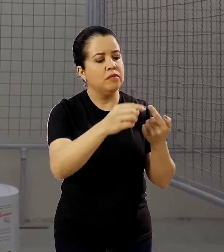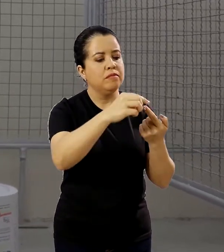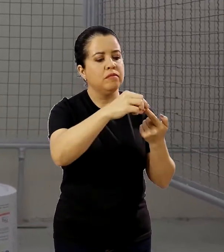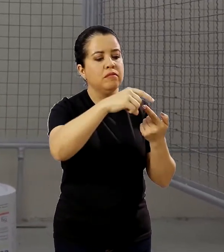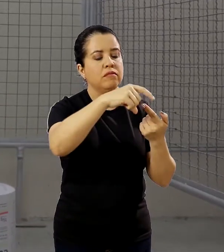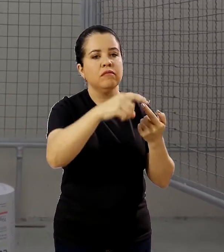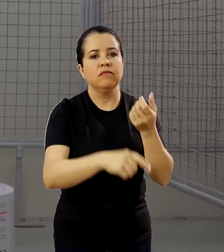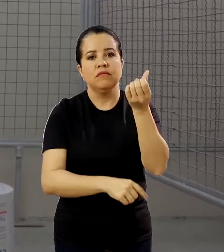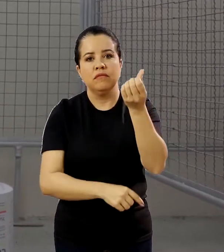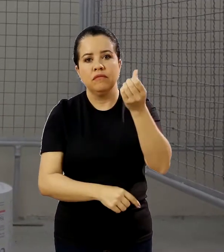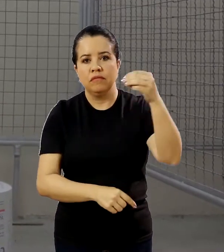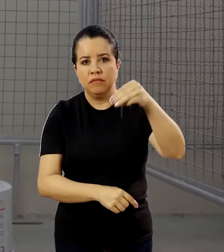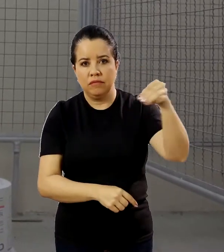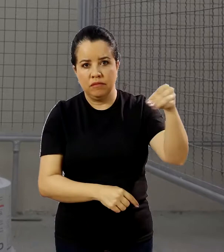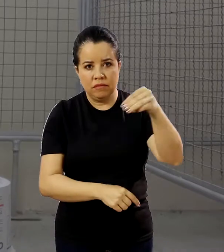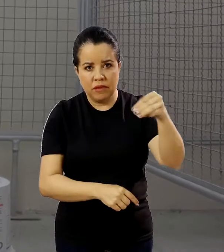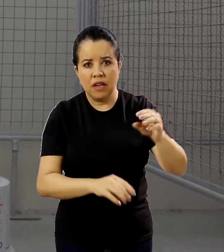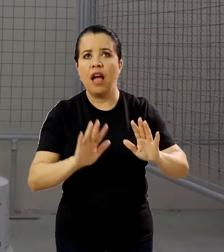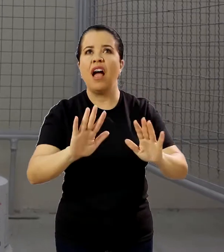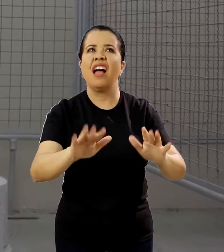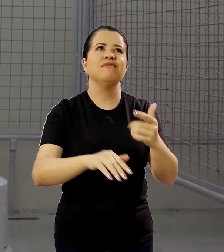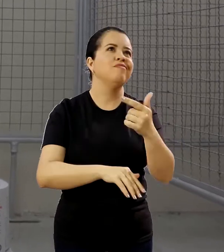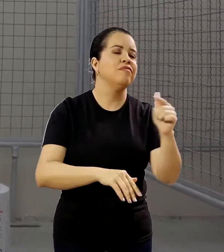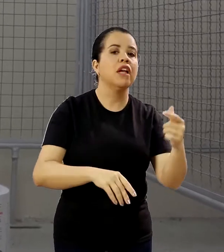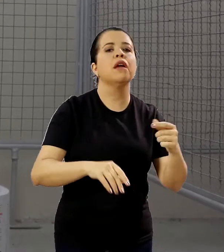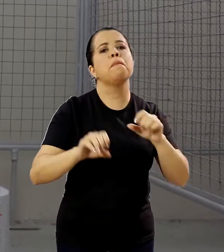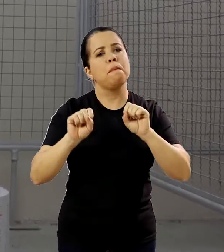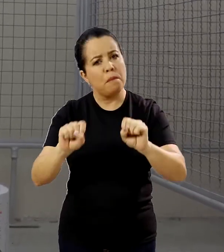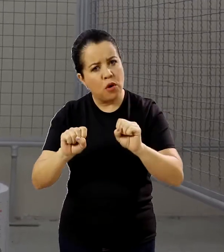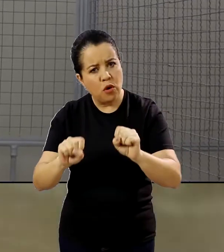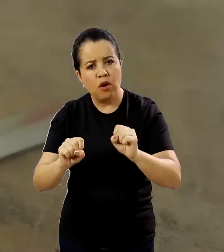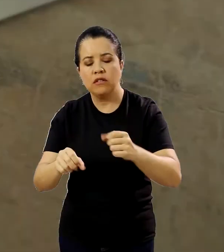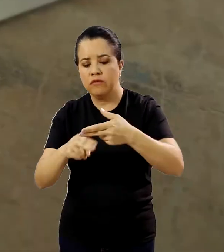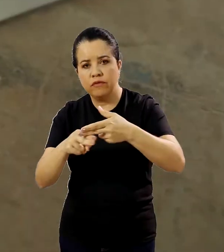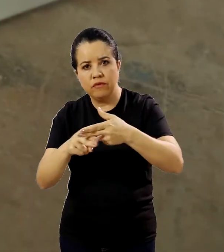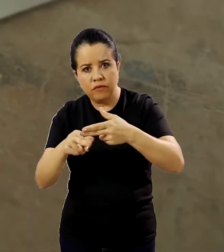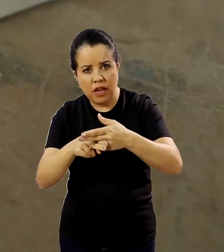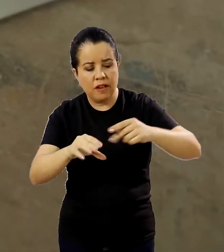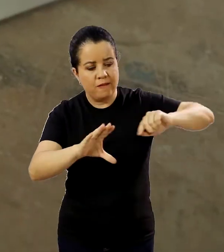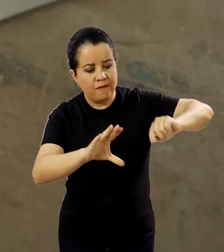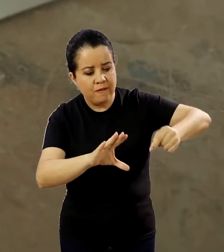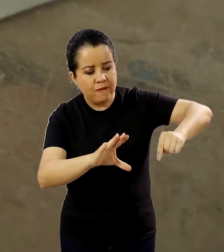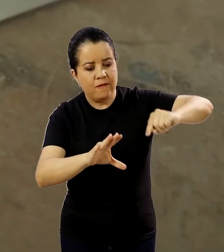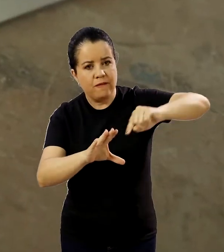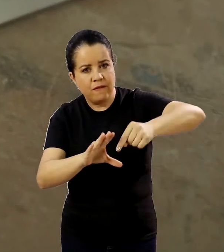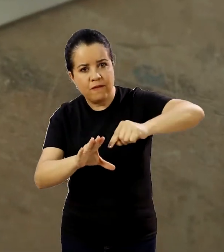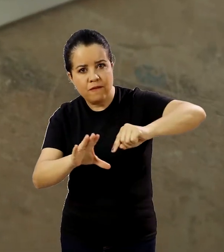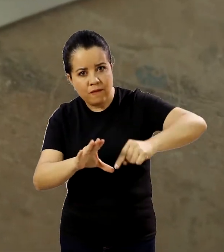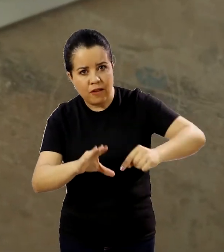furadeira, mas se não tiver broca em casa, pode tentar fazer com uma faca e forçando esse buraco.